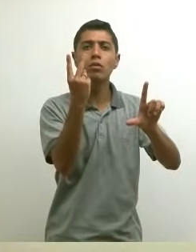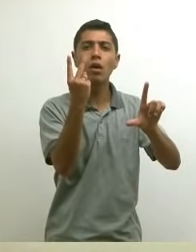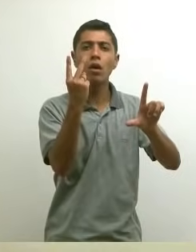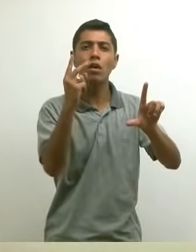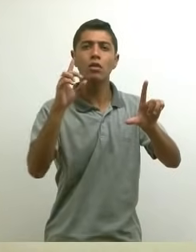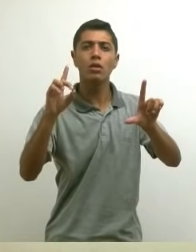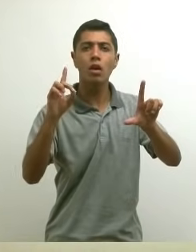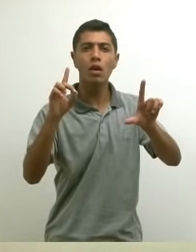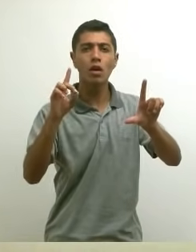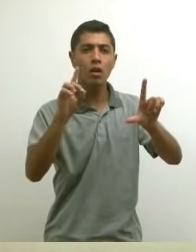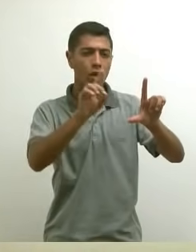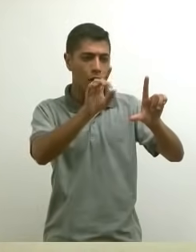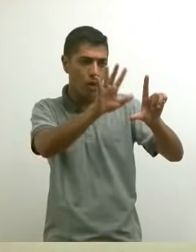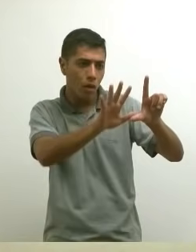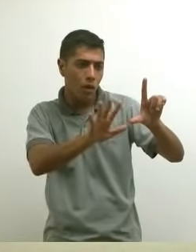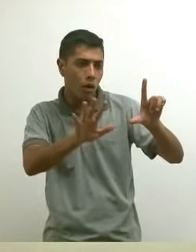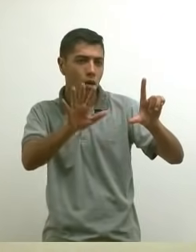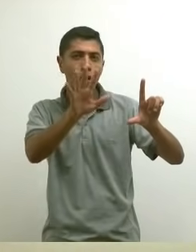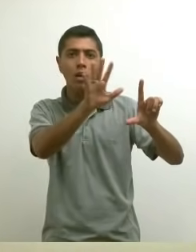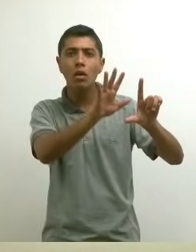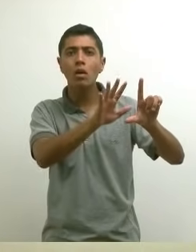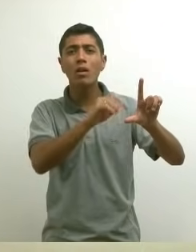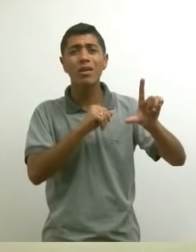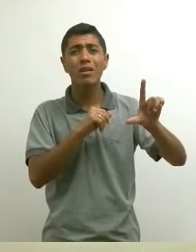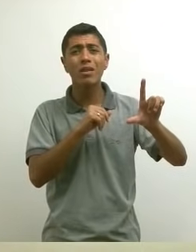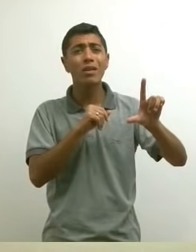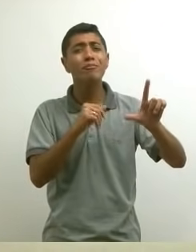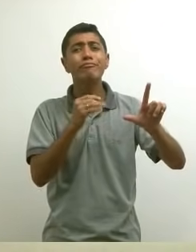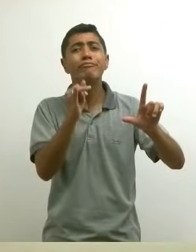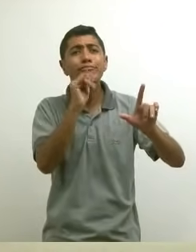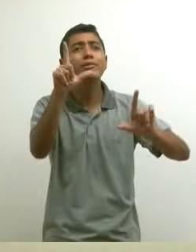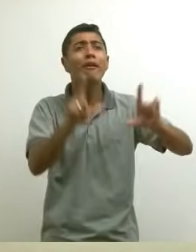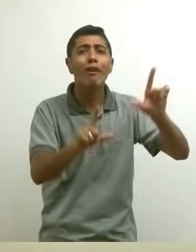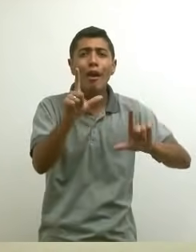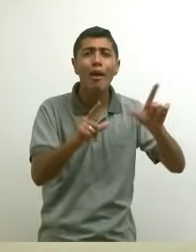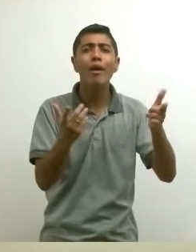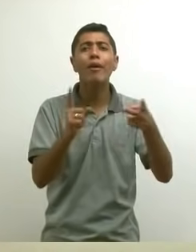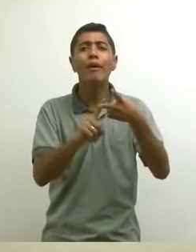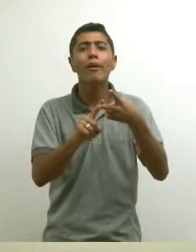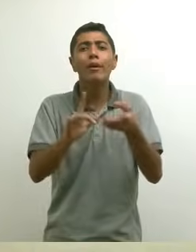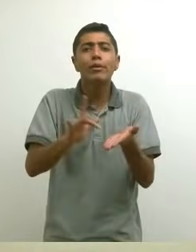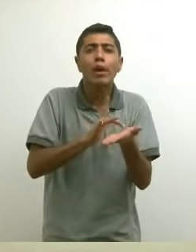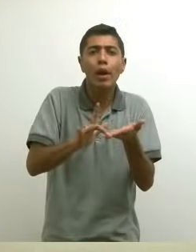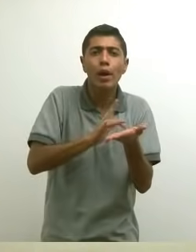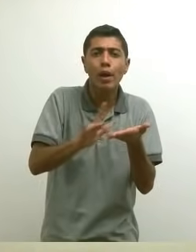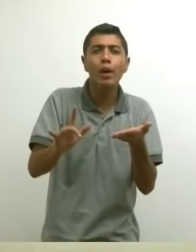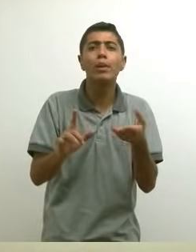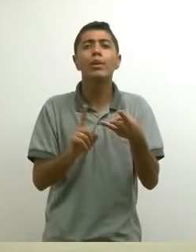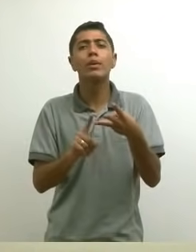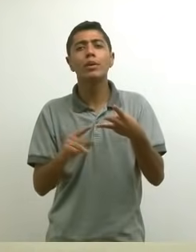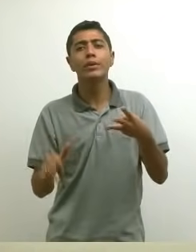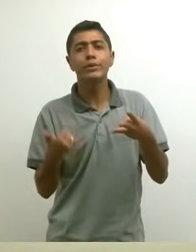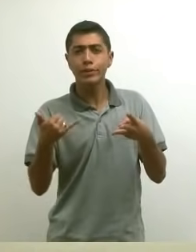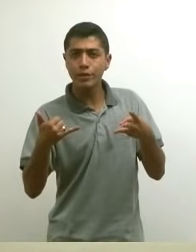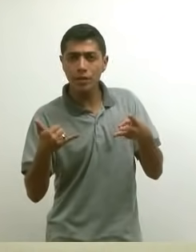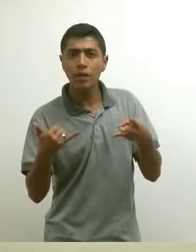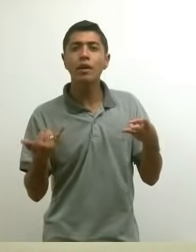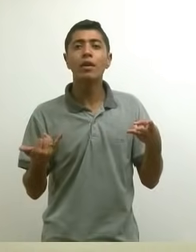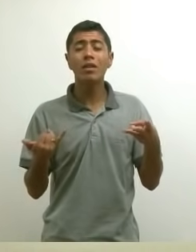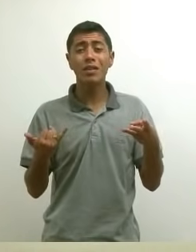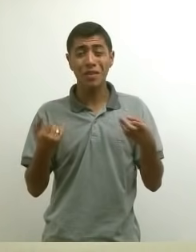mostrando que crianças ficam muitas horas em frente a uma televisão fashion tablet ou celular que tem uma rede do zero no desempenho da